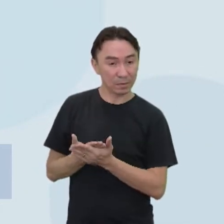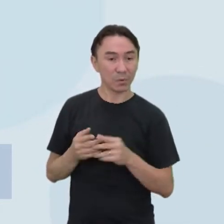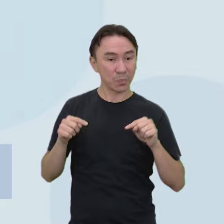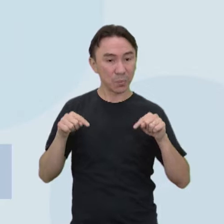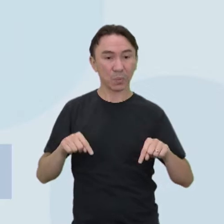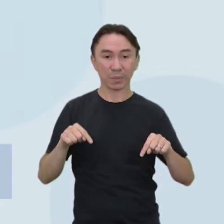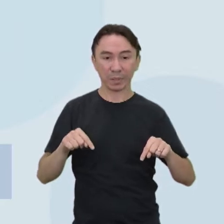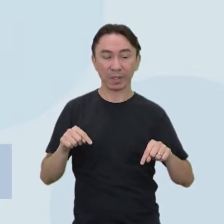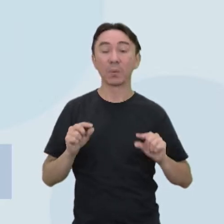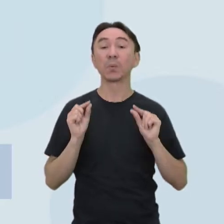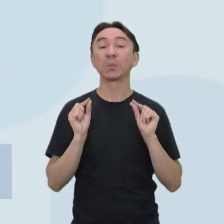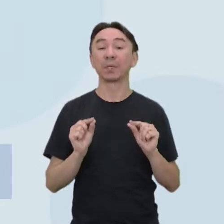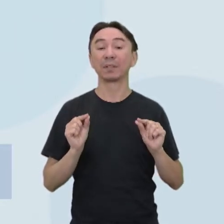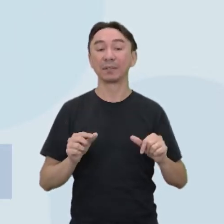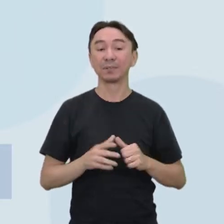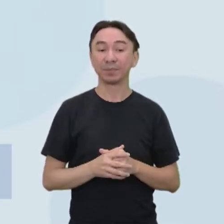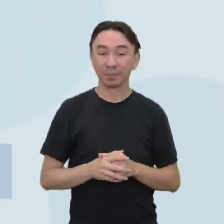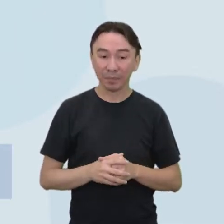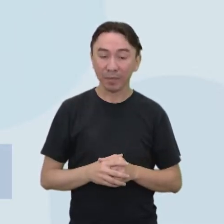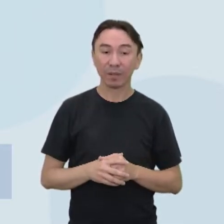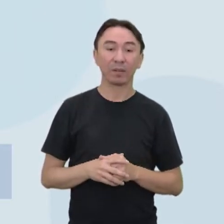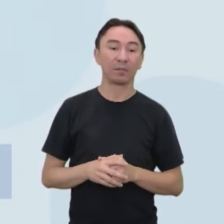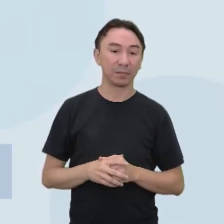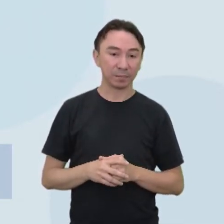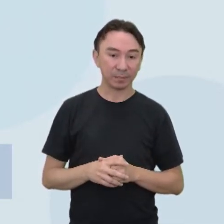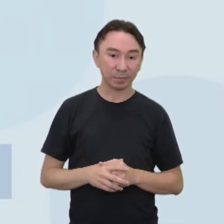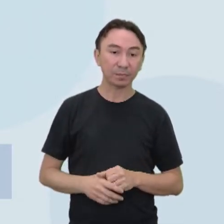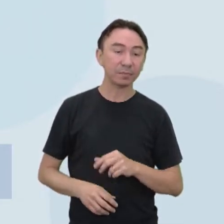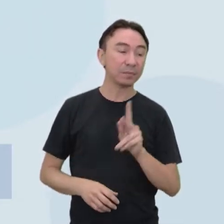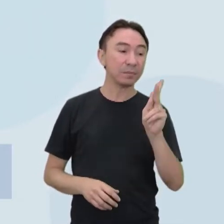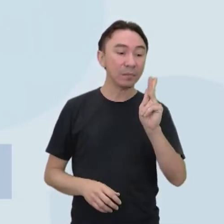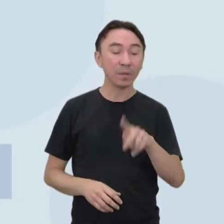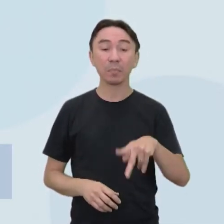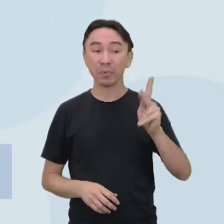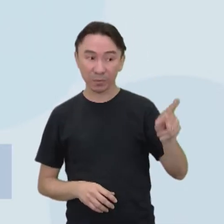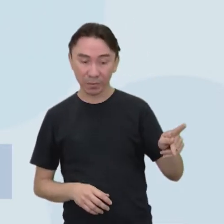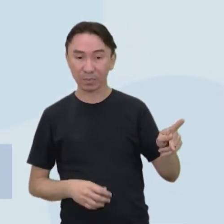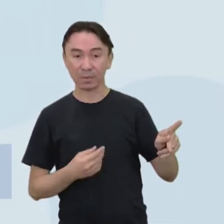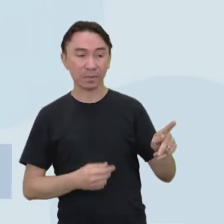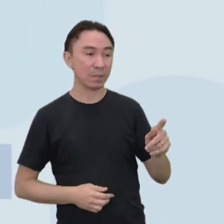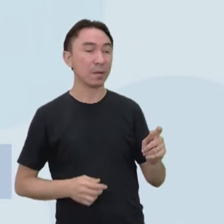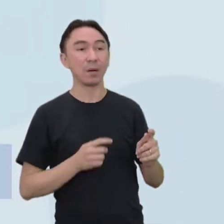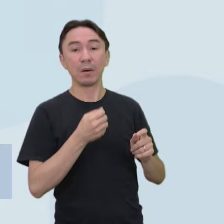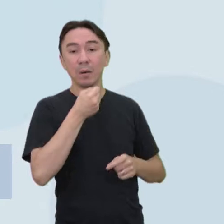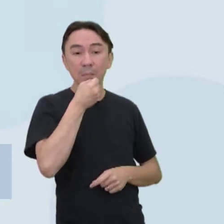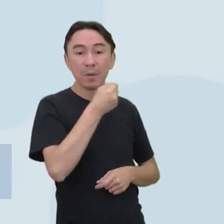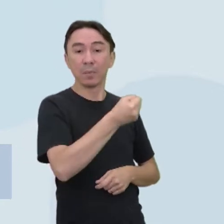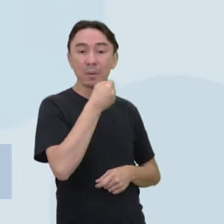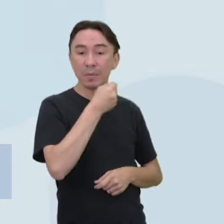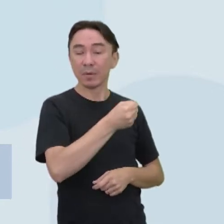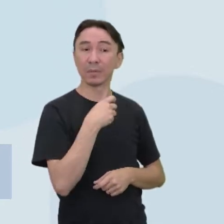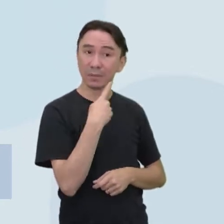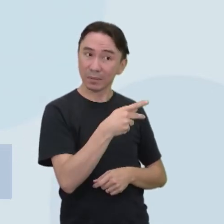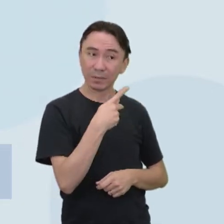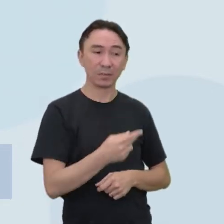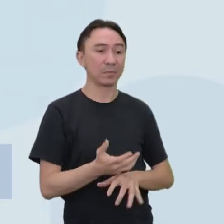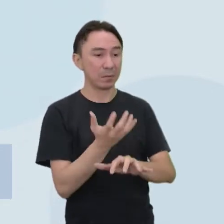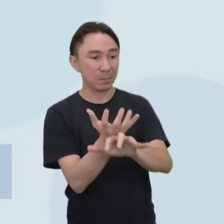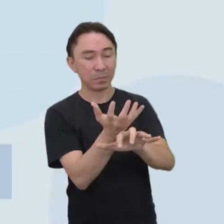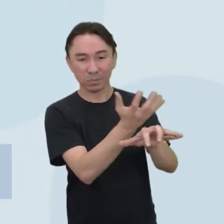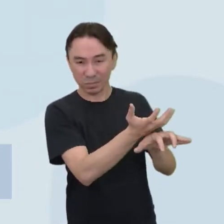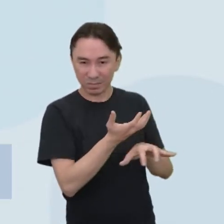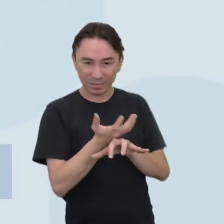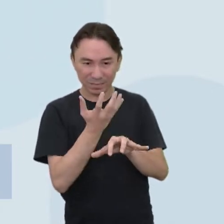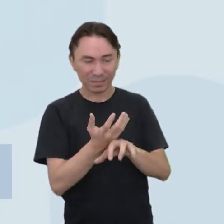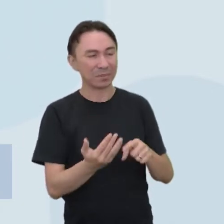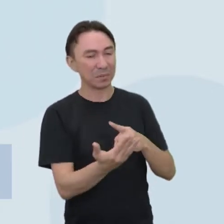espectadores, estudantes maravilhosos, entrevistar professores dos demais componentes para auxiliar na preparação